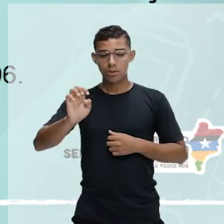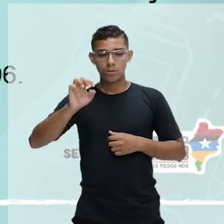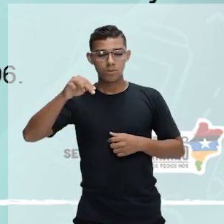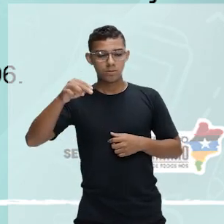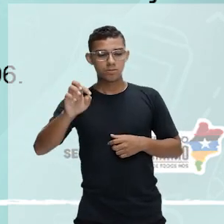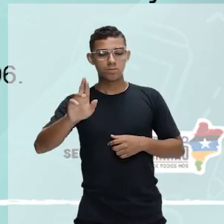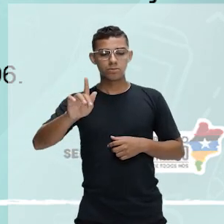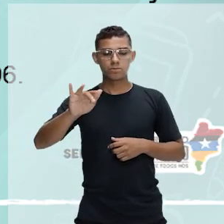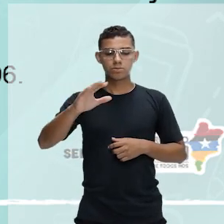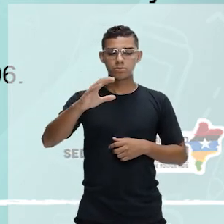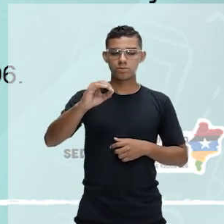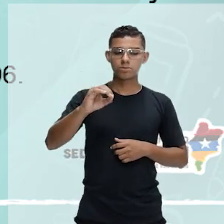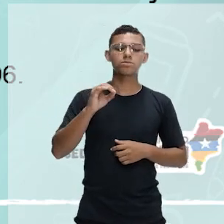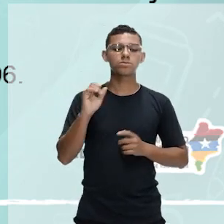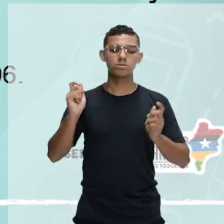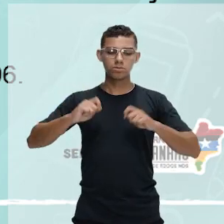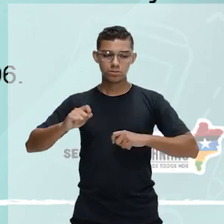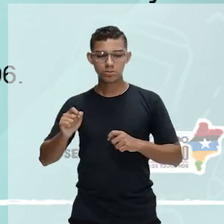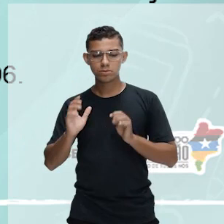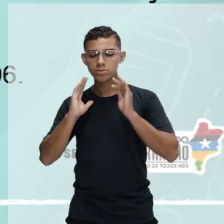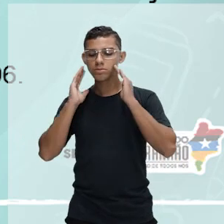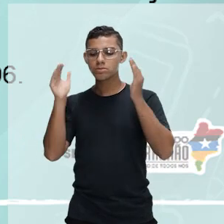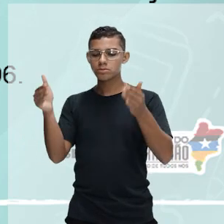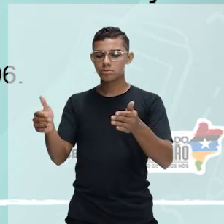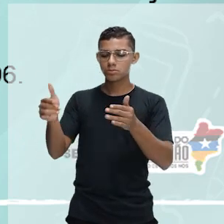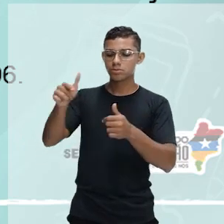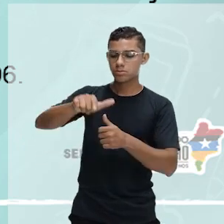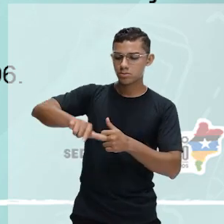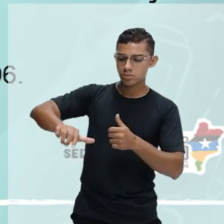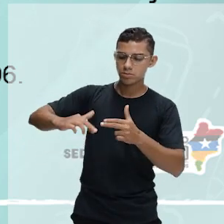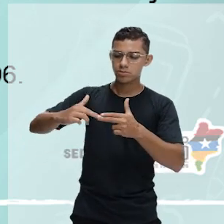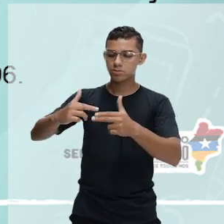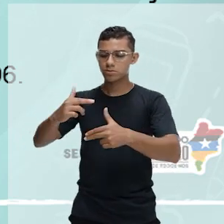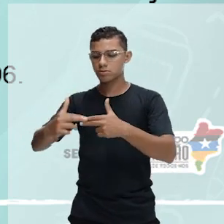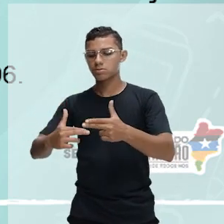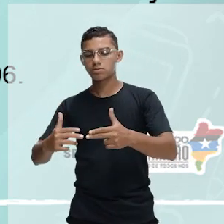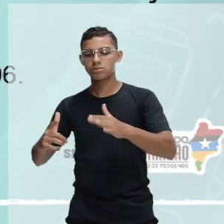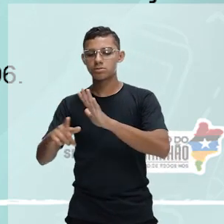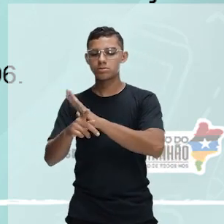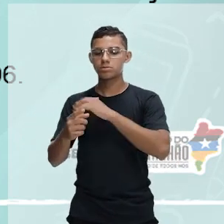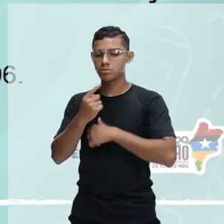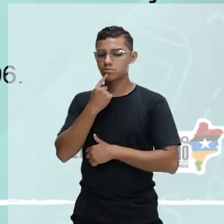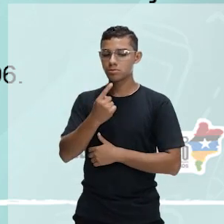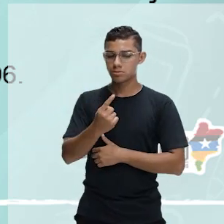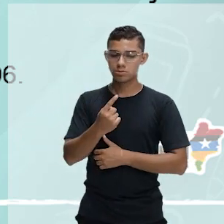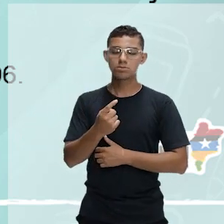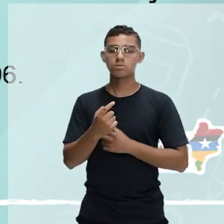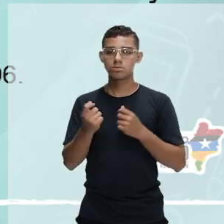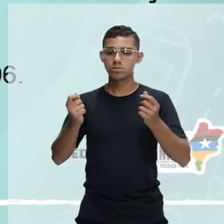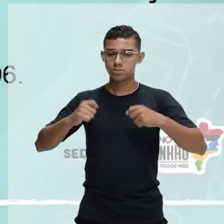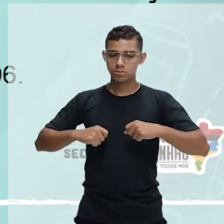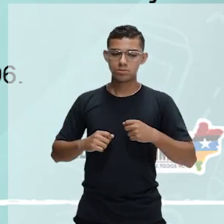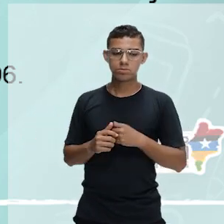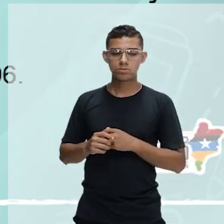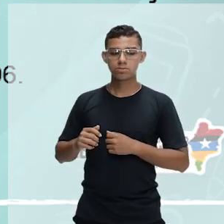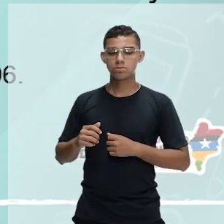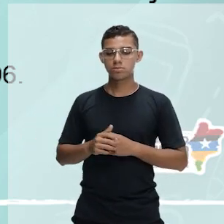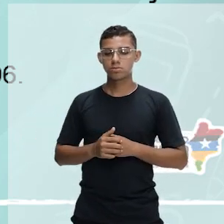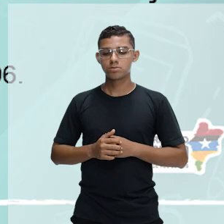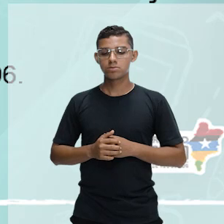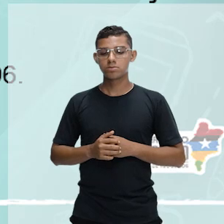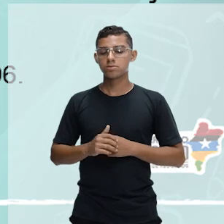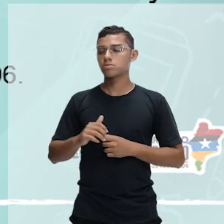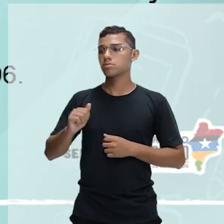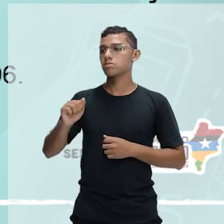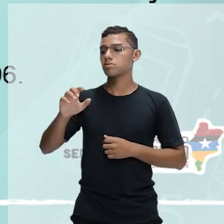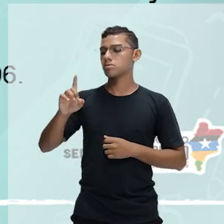fontes renováveis, mas elas estão mais próximas do que parece da adoção